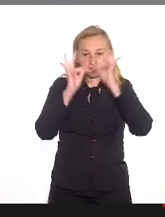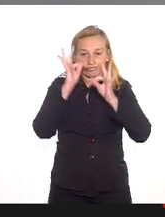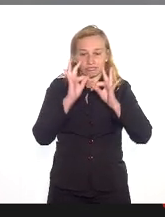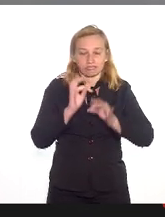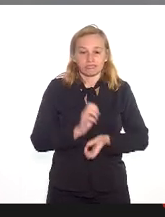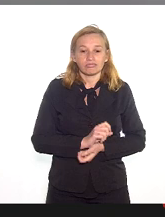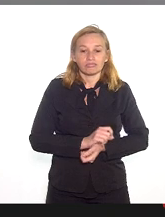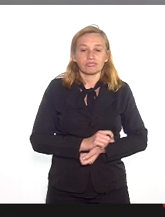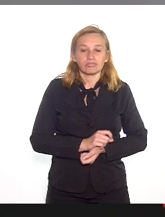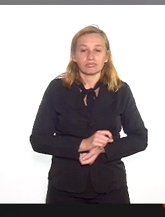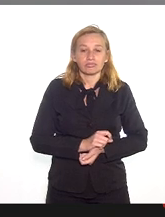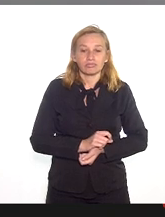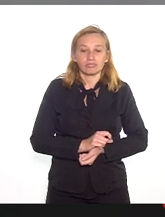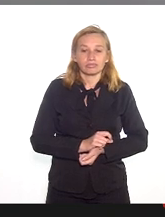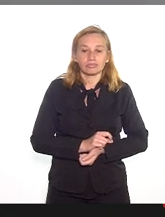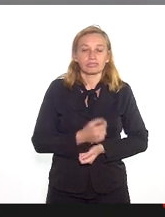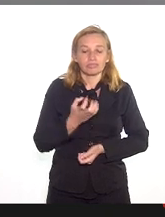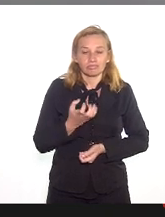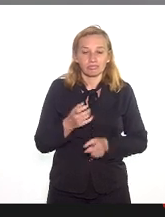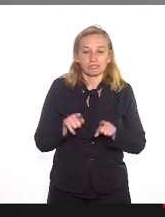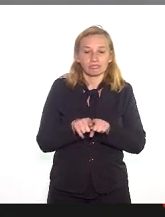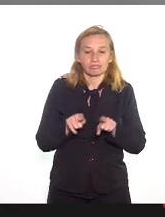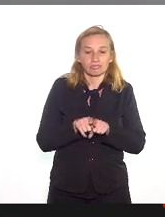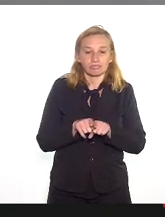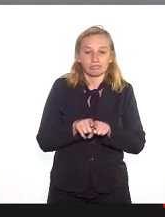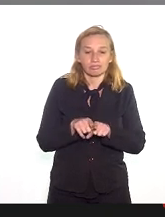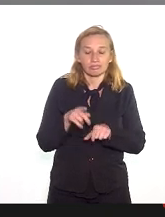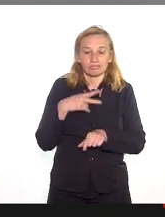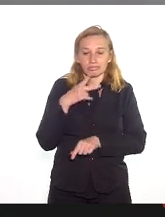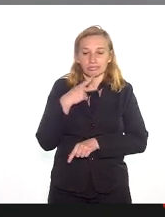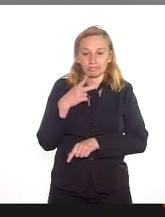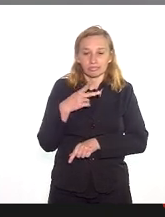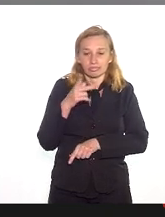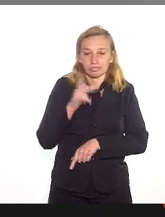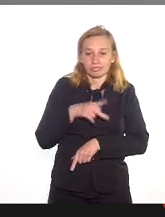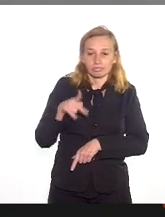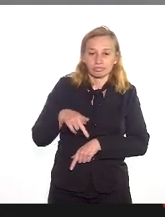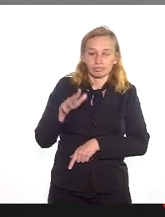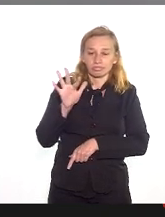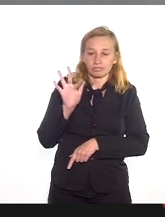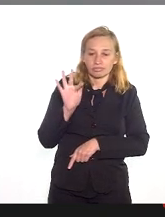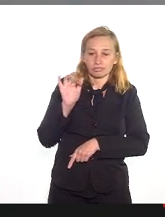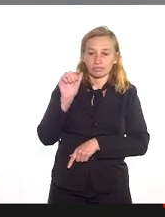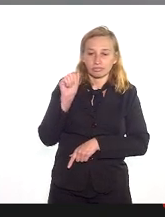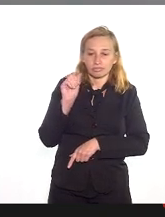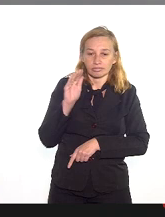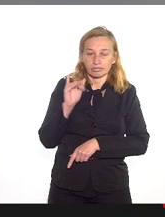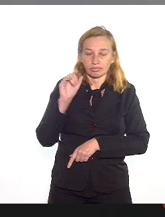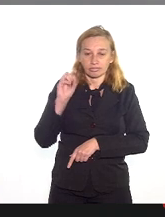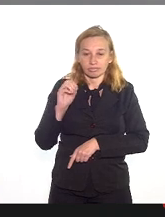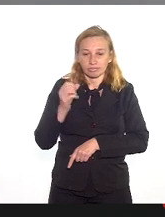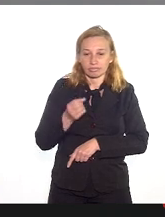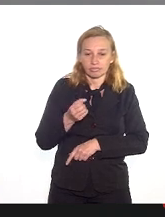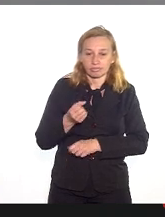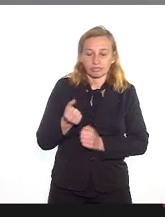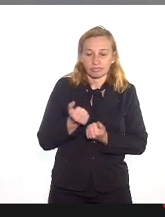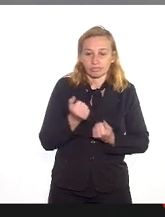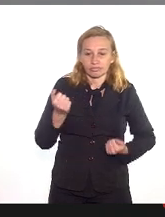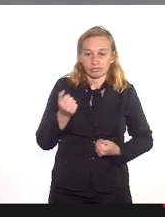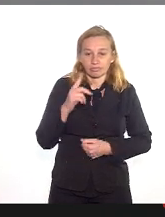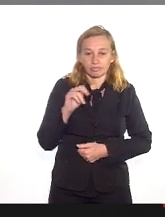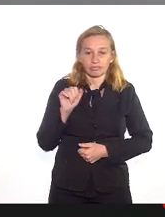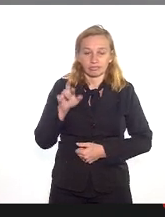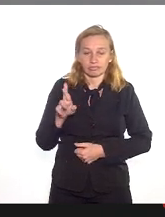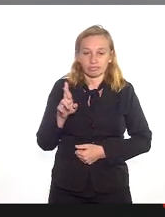através da Comissão de CIT. Eu queria também, então, passar a palavra para o professor Fábio Barbosa Passos, vice-reitor da UF, mas também registrar,